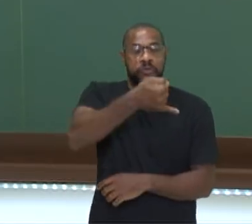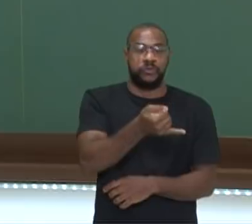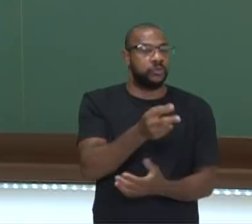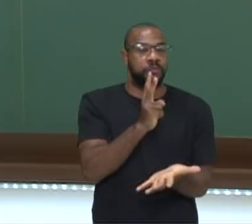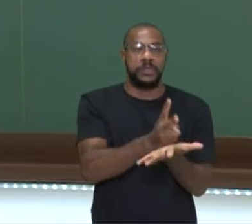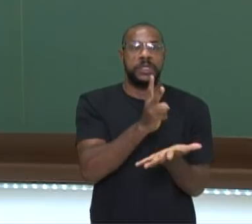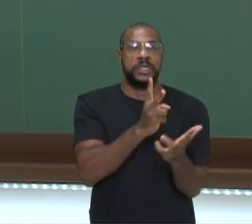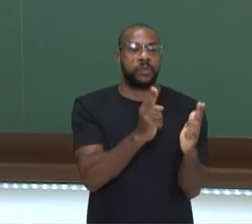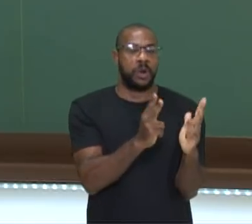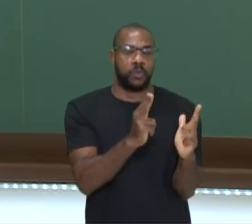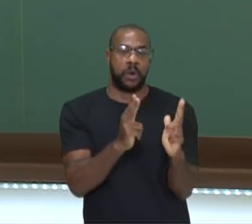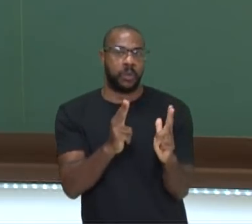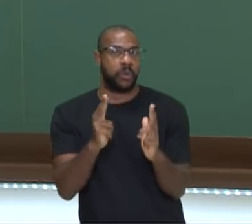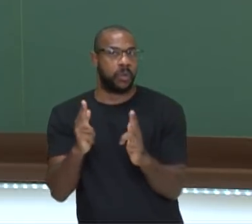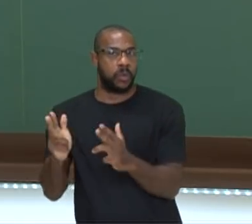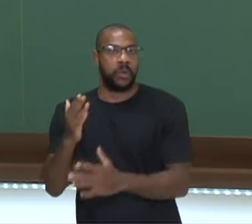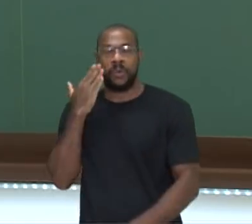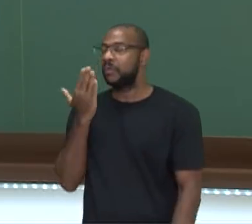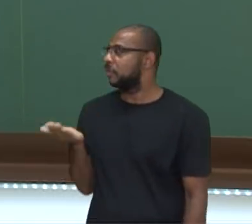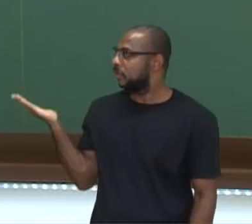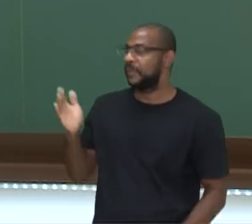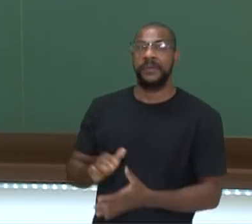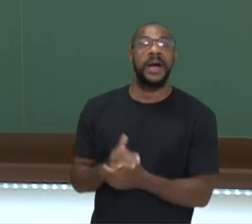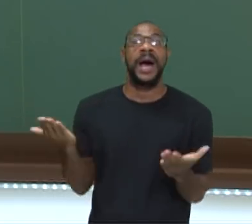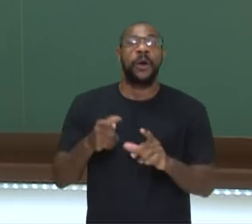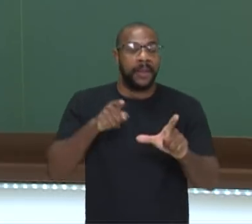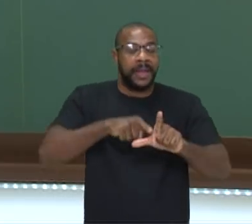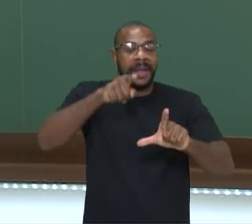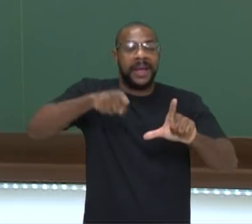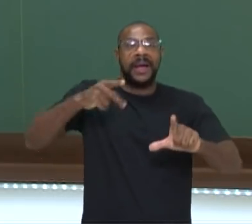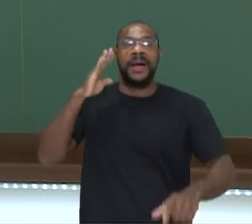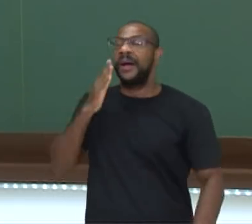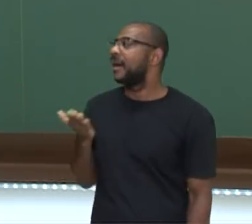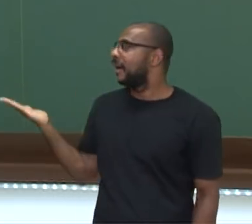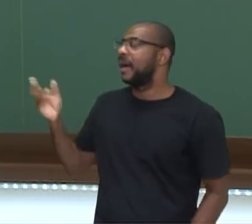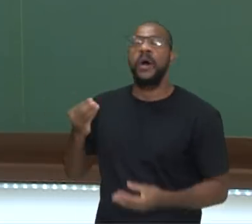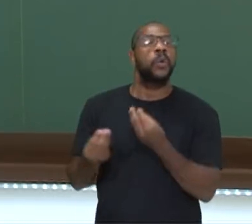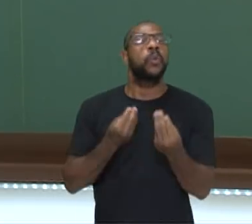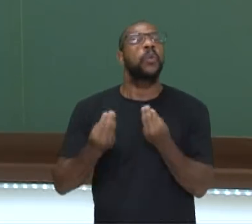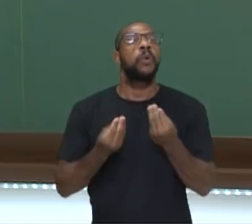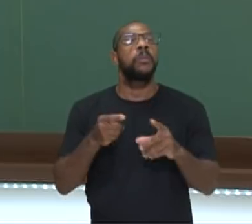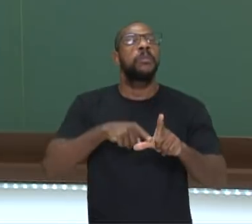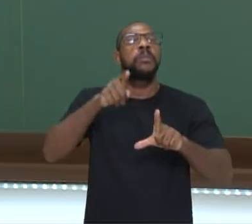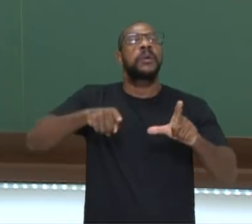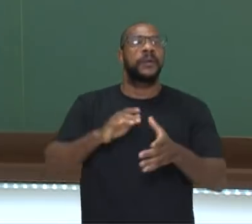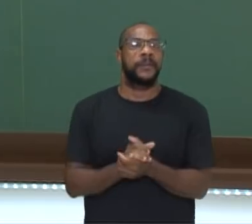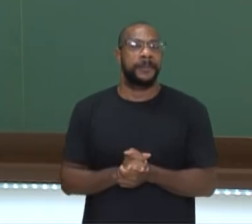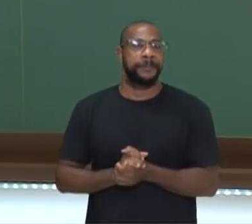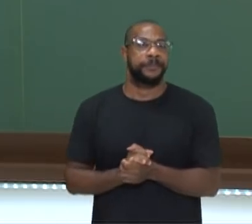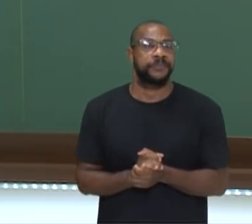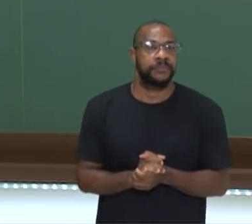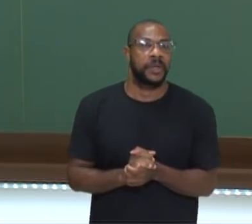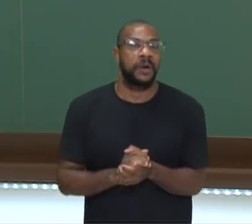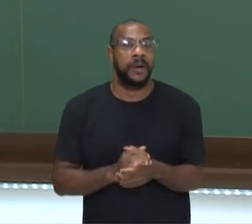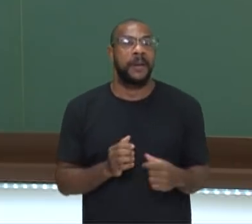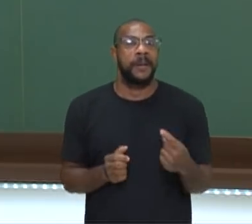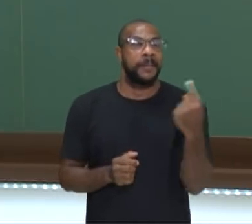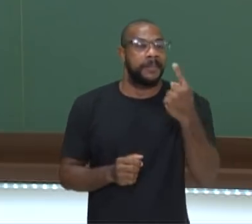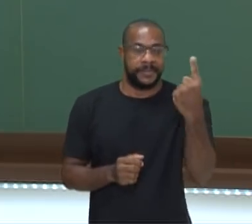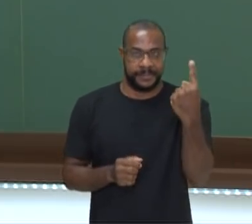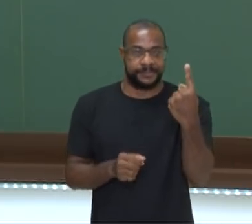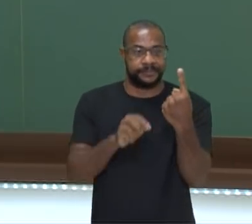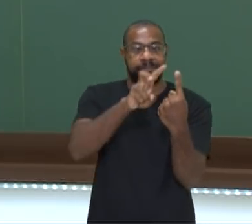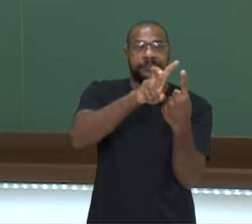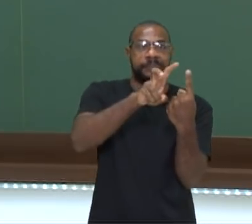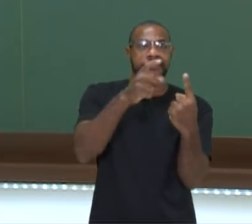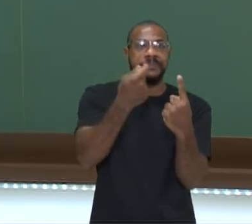mês. Vamos passar isso daqui agora para o gráfico. Então, ó, no primeiro mês, o capital passou a ser